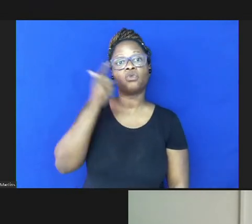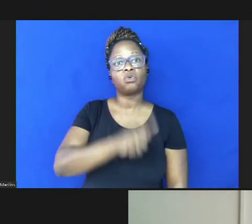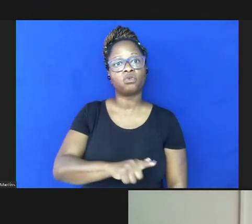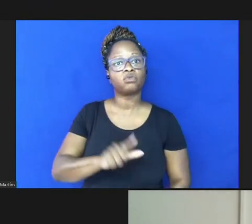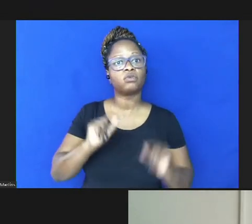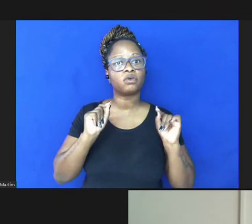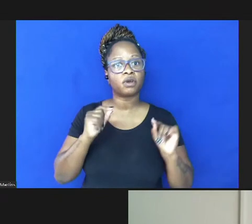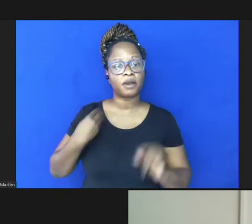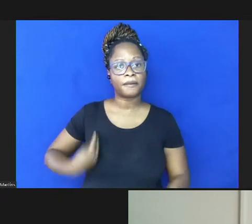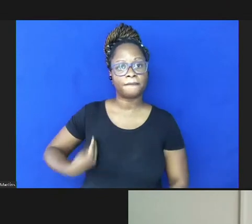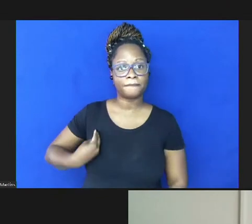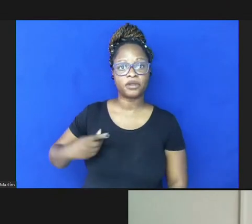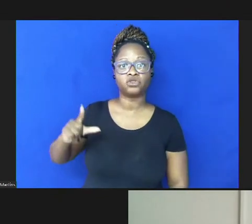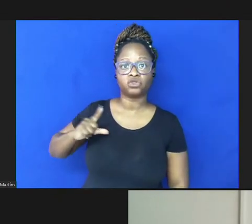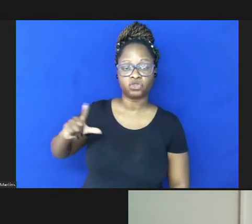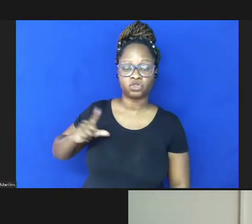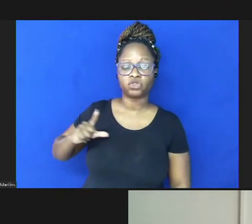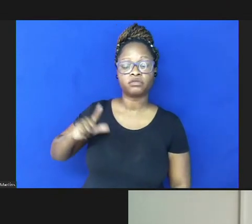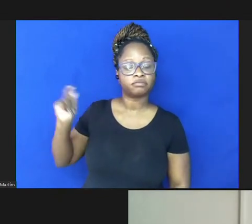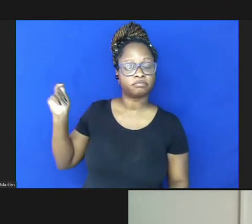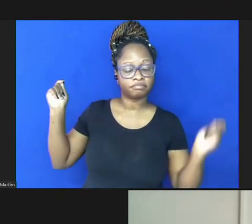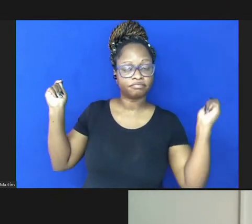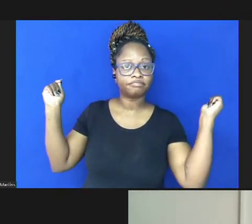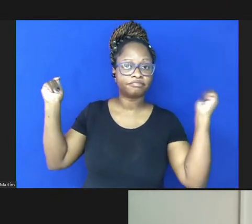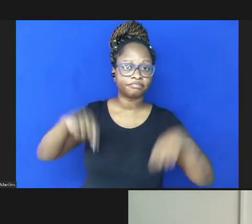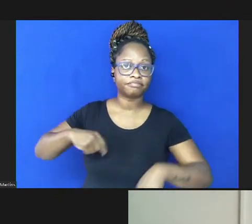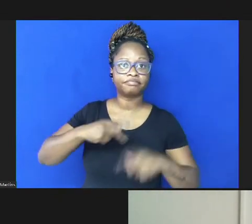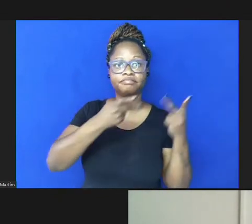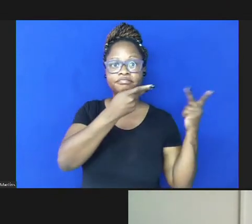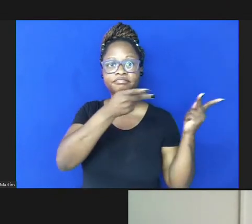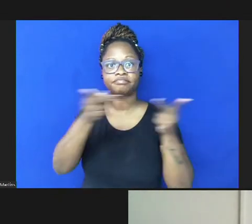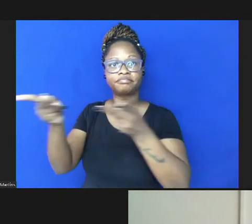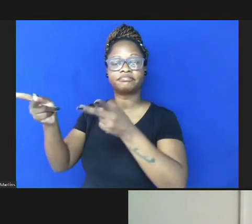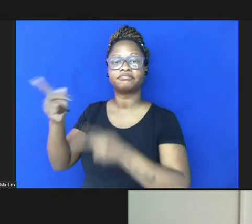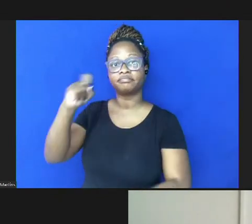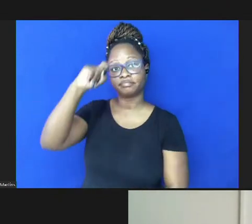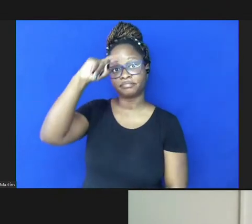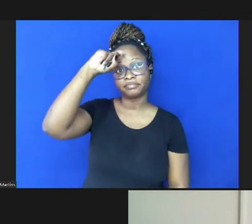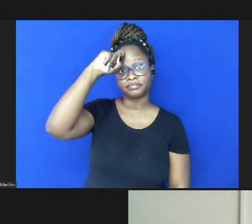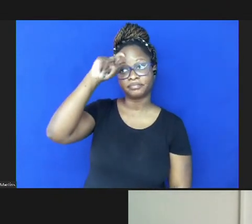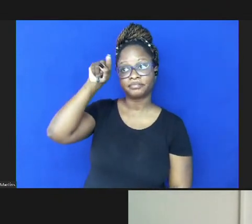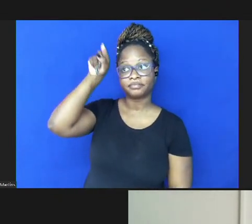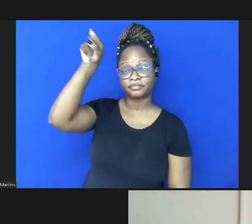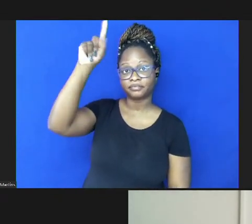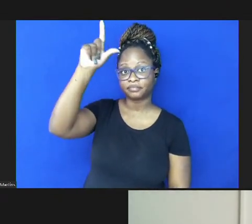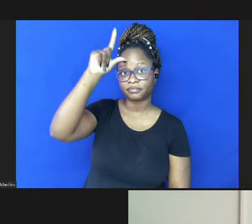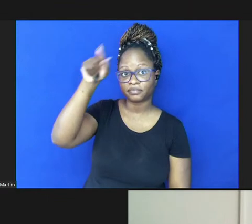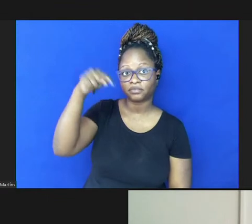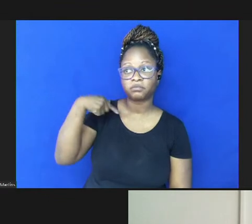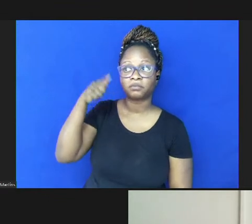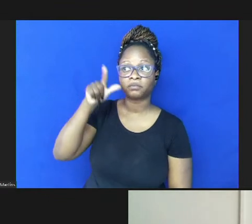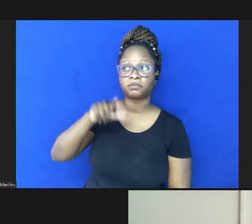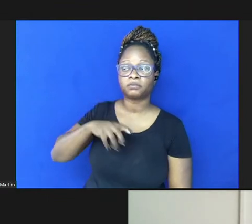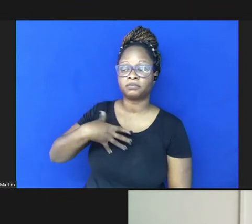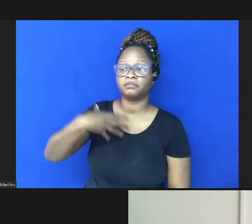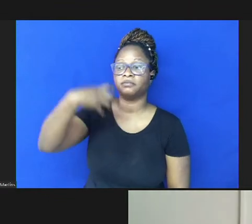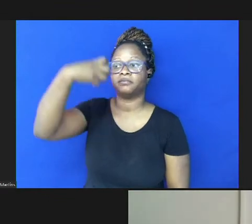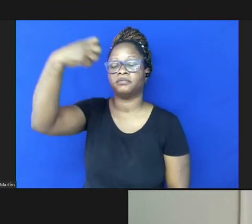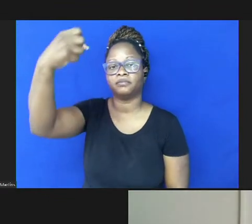2014, eu tive a oportunidade também de visitar o Hospital Charité. Com deu